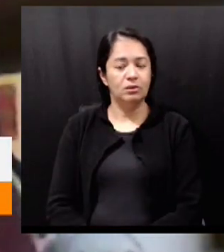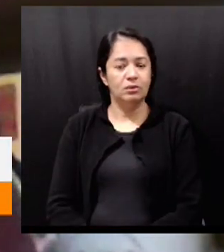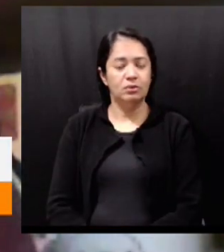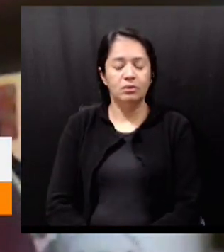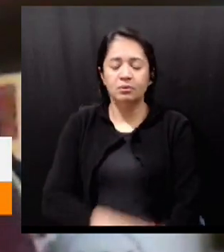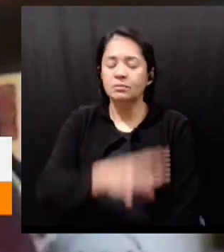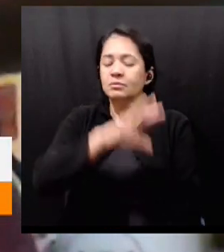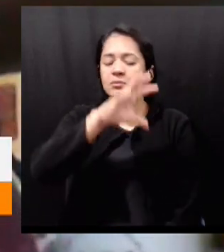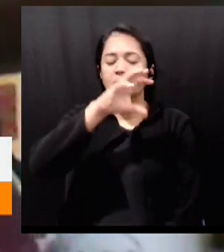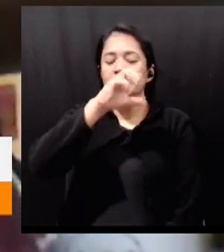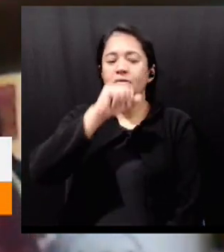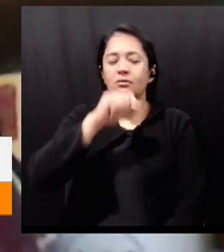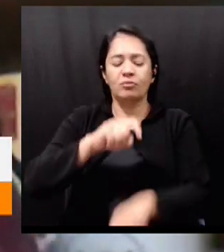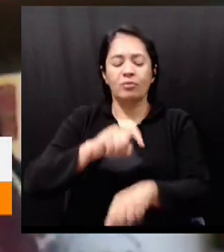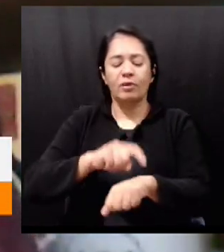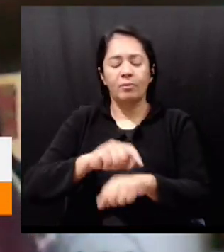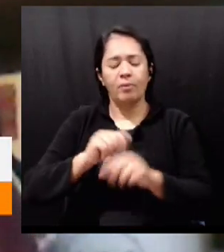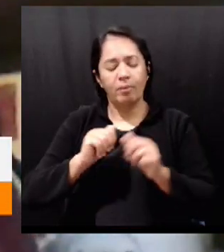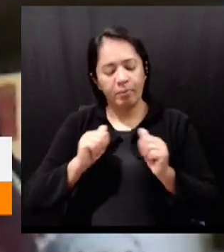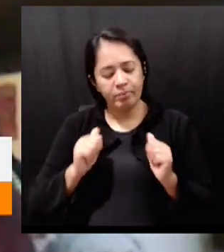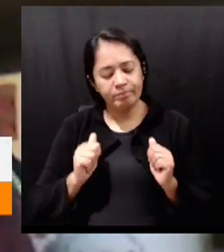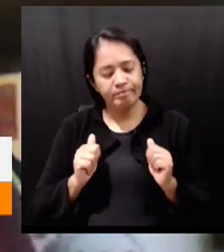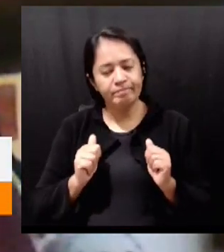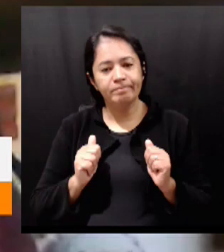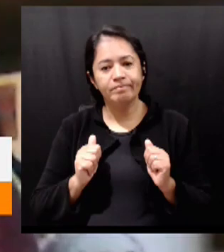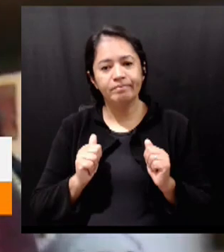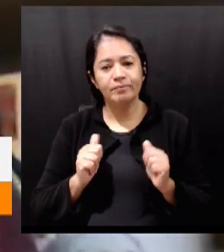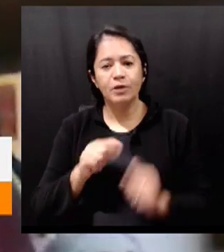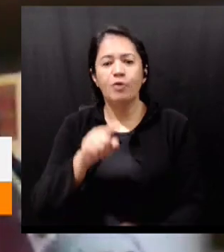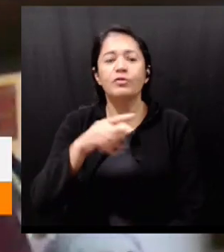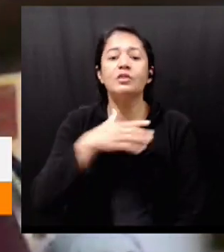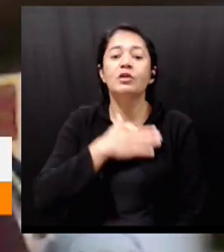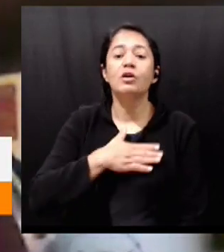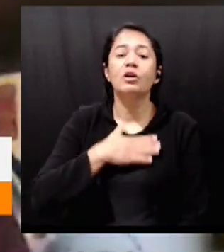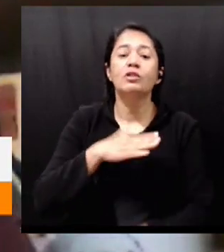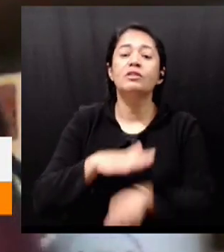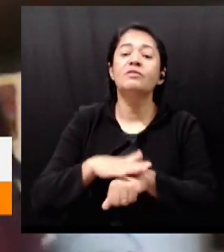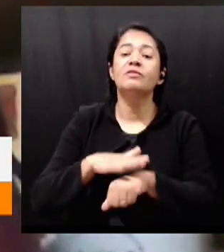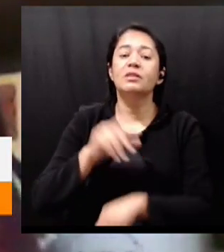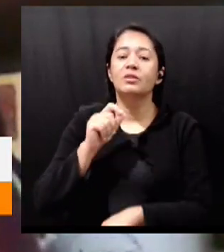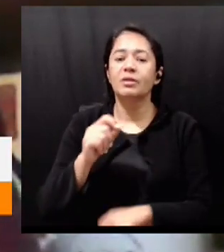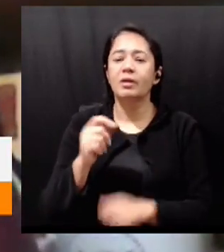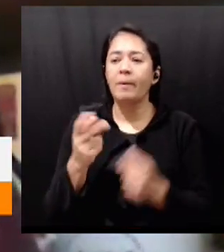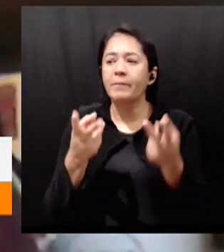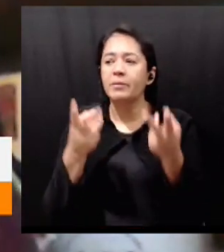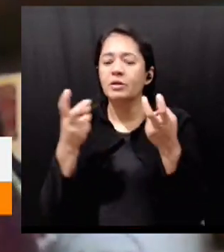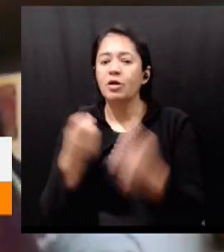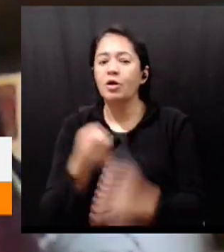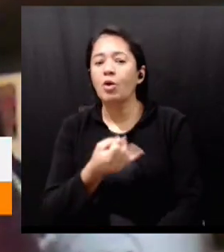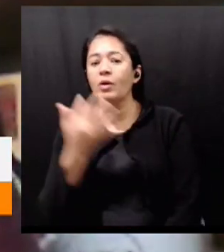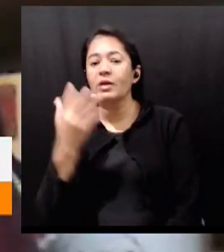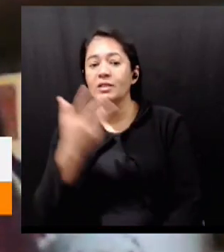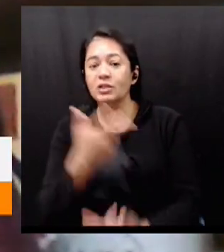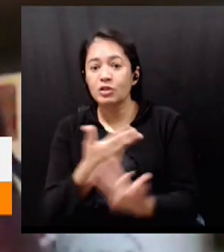para você. O que você gosta de fazer? Procura observar quais são as coisas que você gosta.